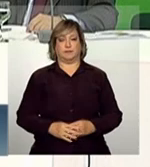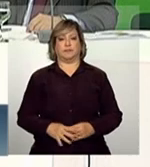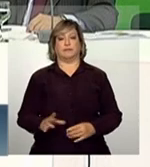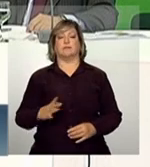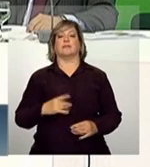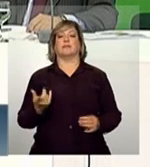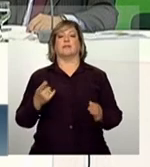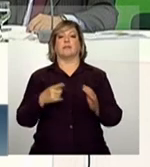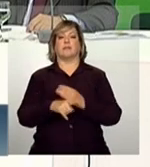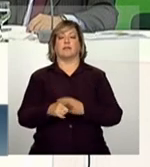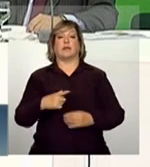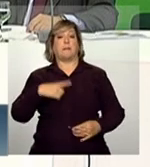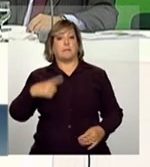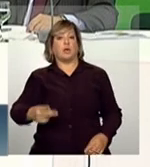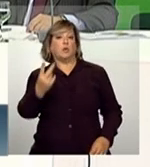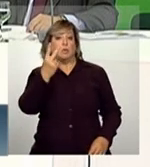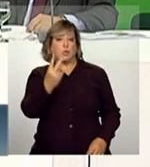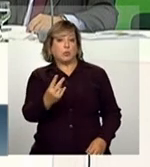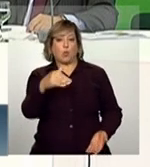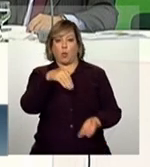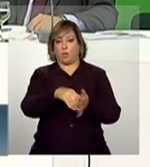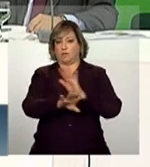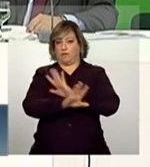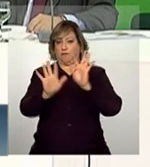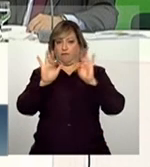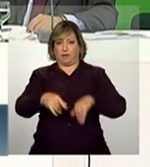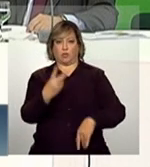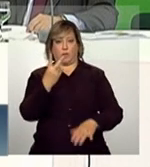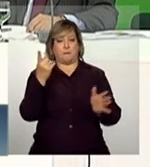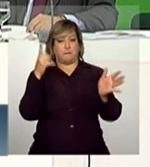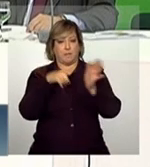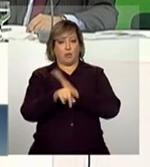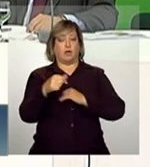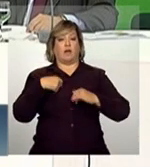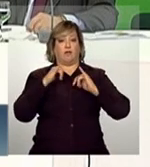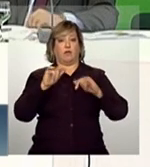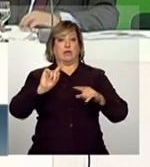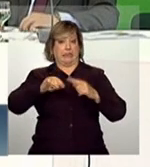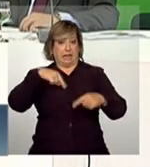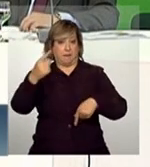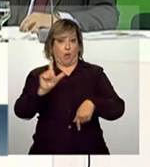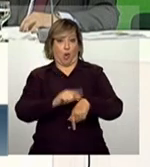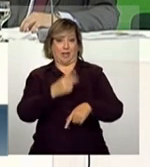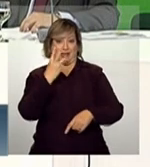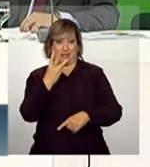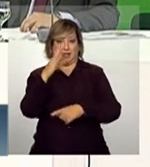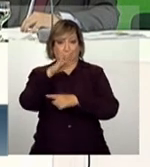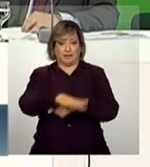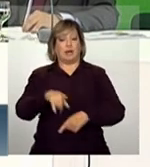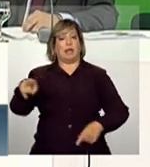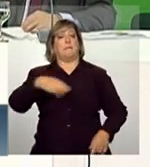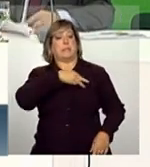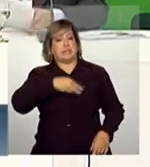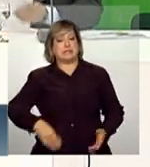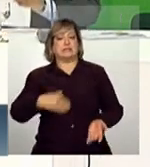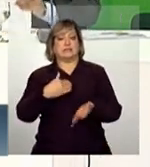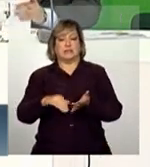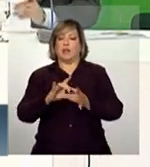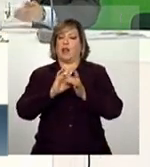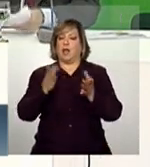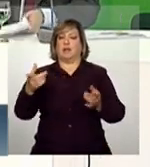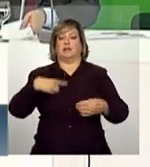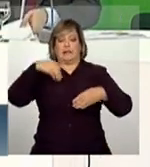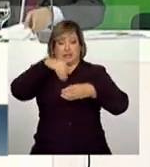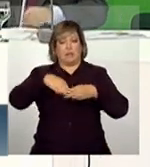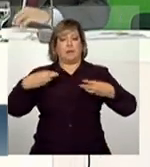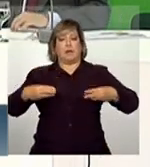duas. Nós temos mais duas últimas perguntas e eu informo que a partir das 15 o ministro e os secretários estarão à disposição no